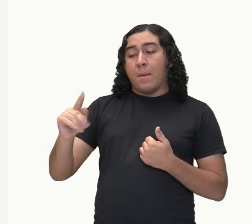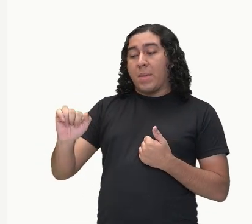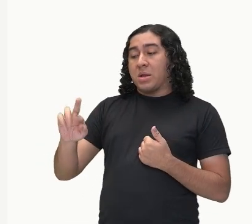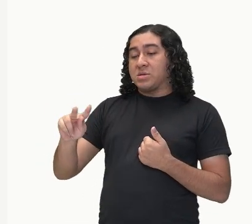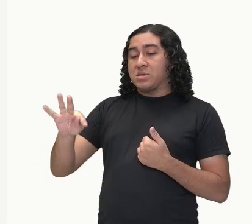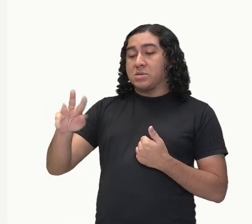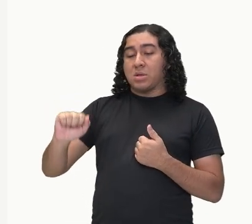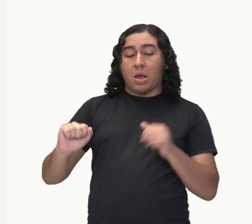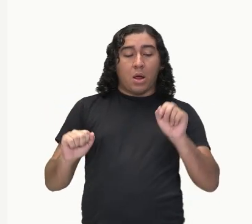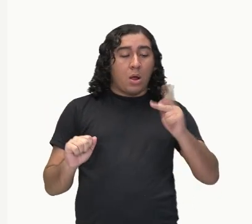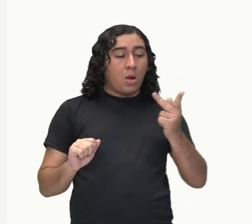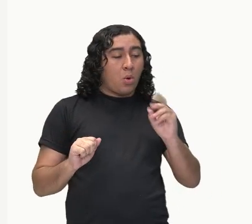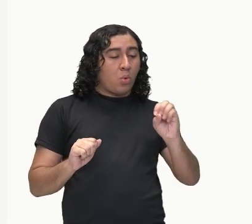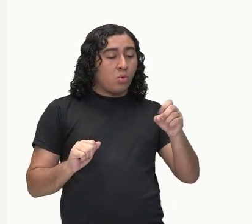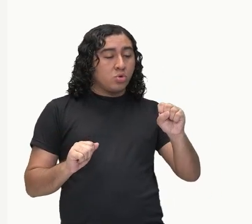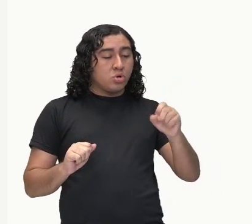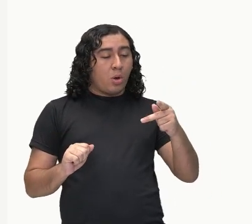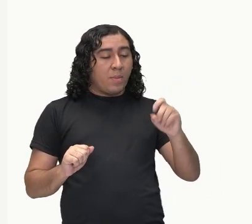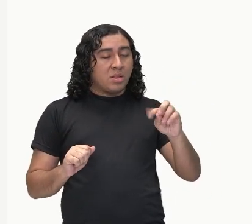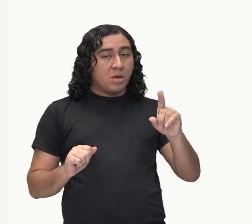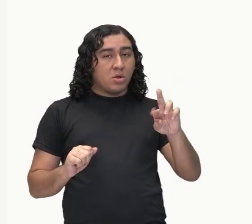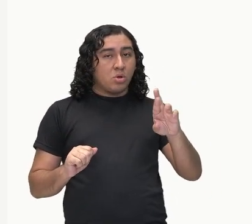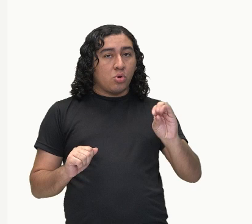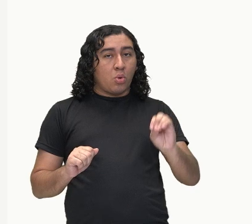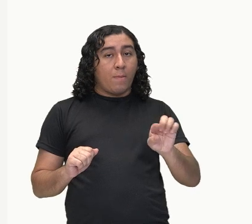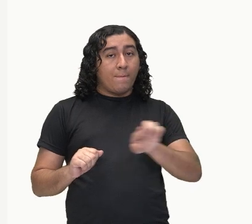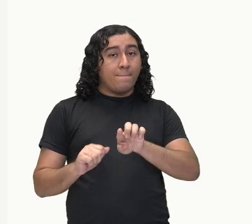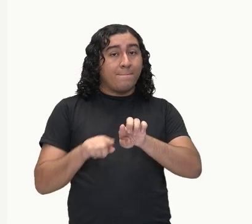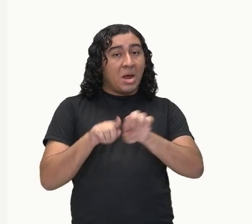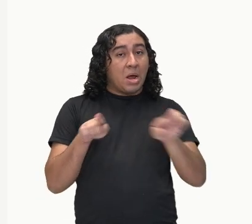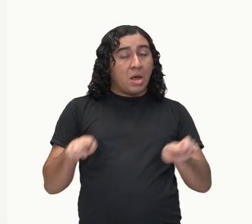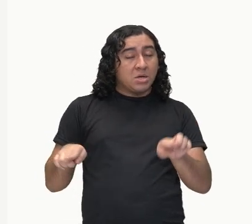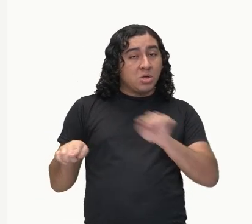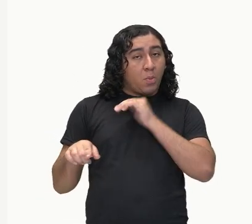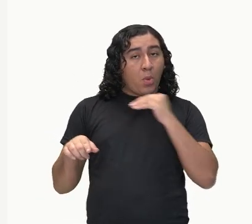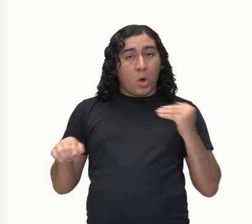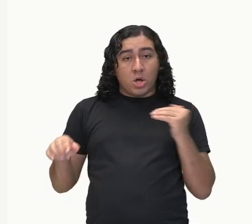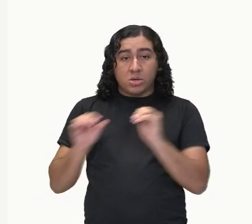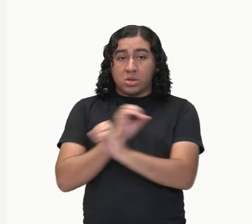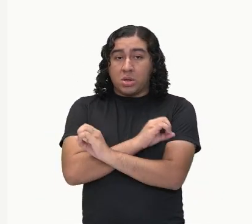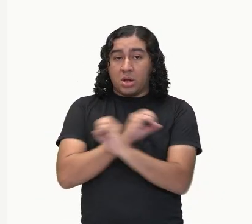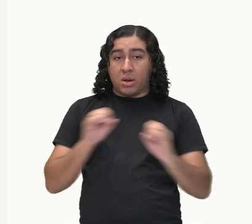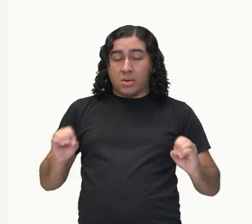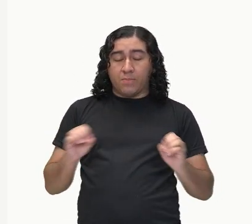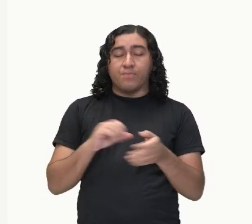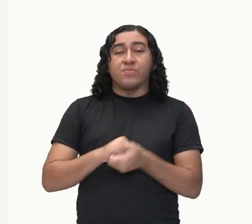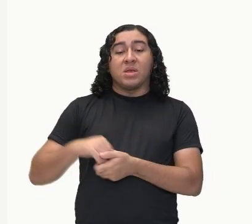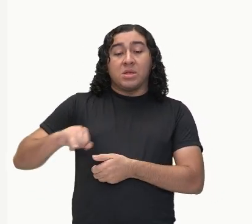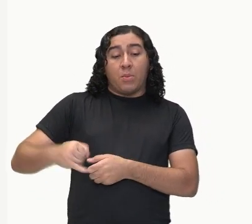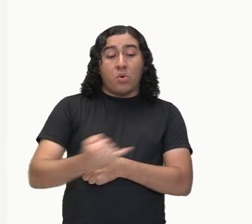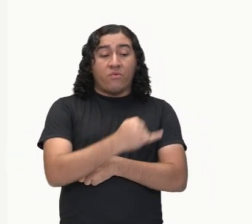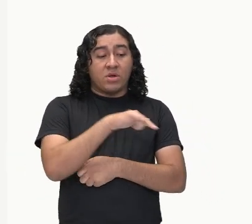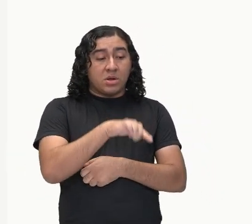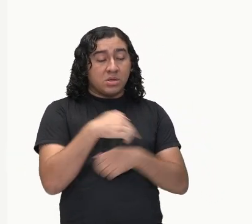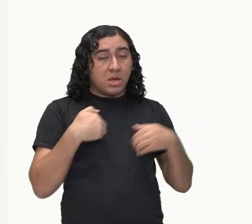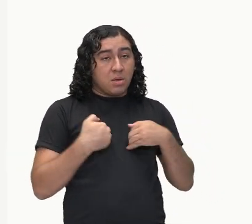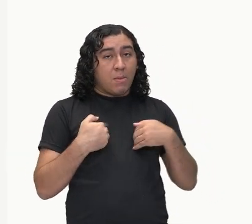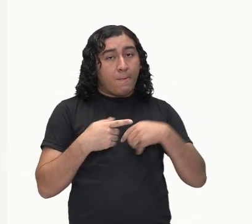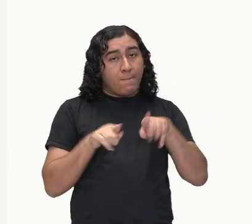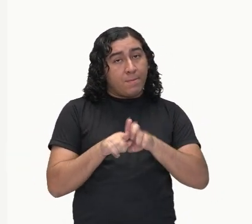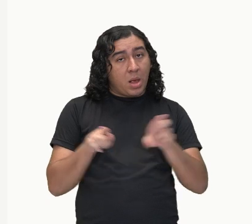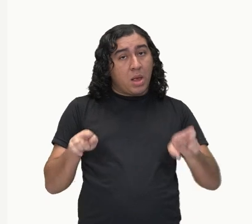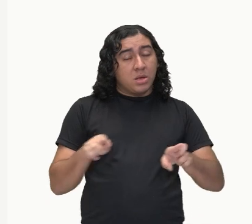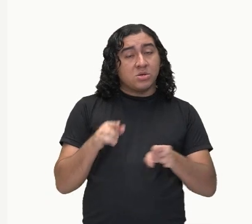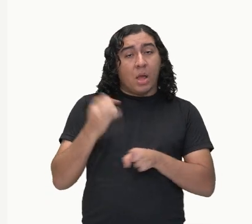hospedeiro, mas não mata, né? Está em detrimento da outra sem custar a sua vida. Isso aí